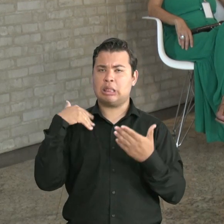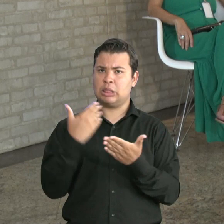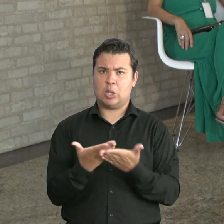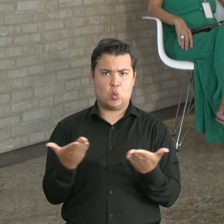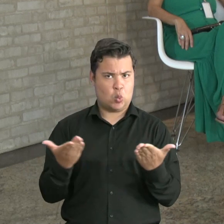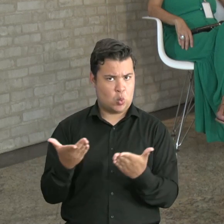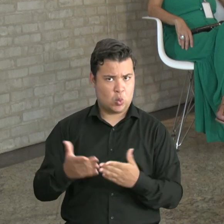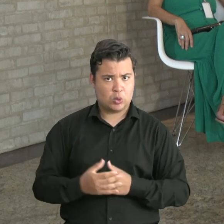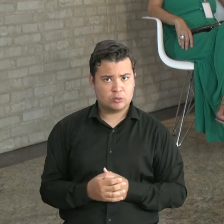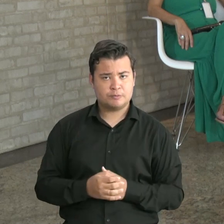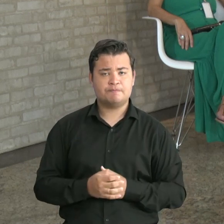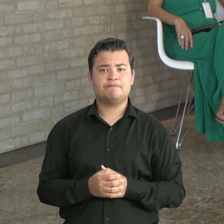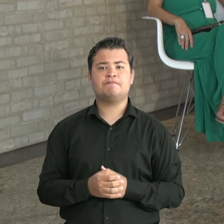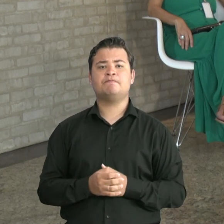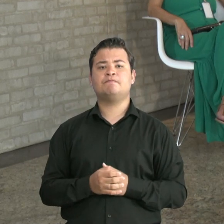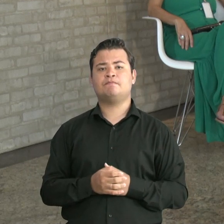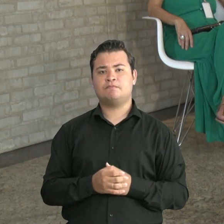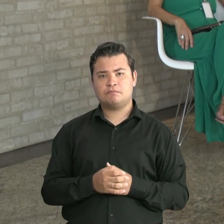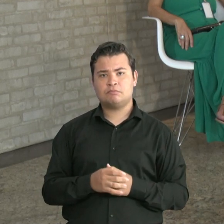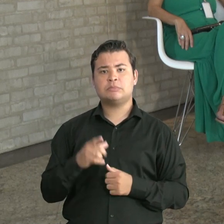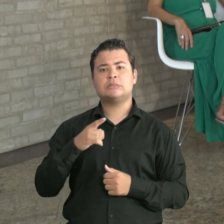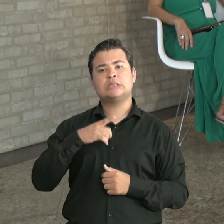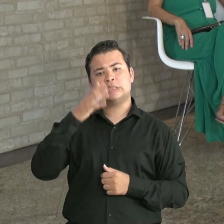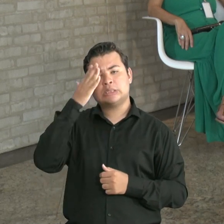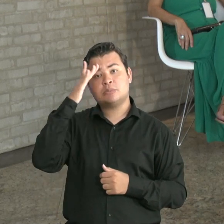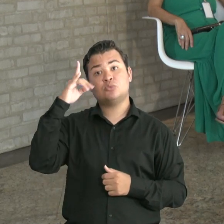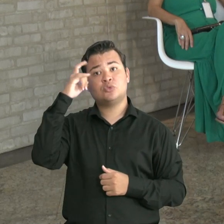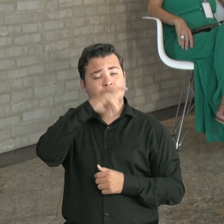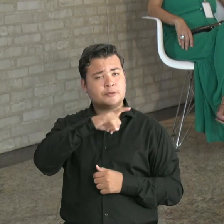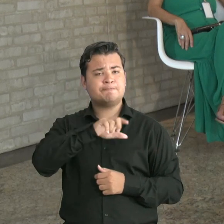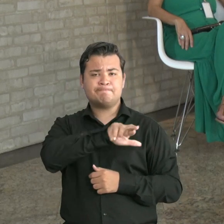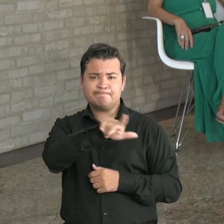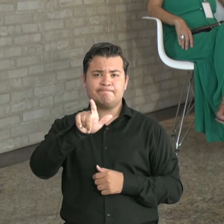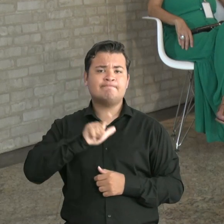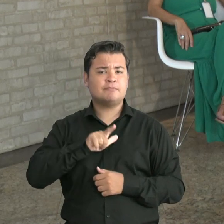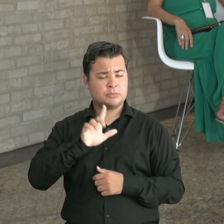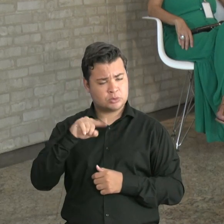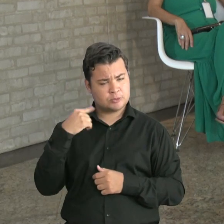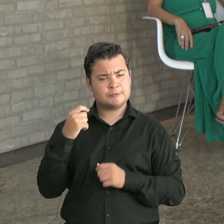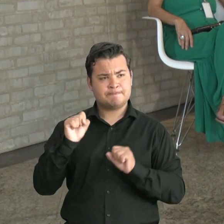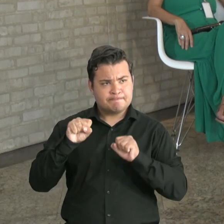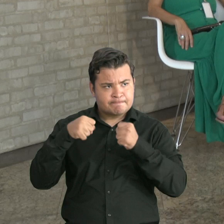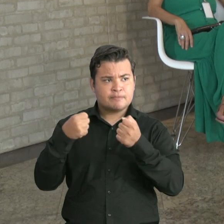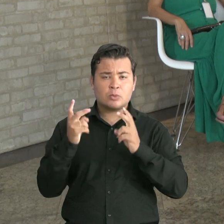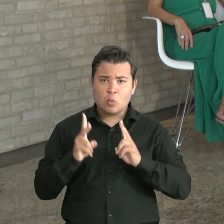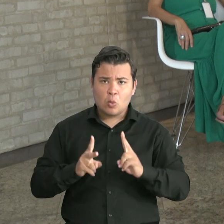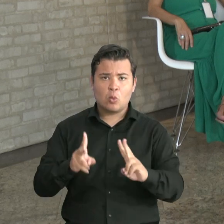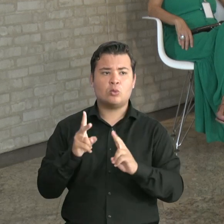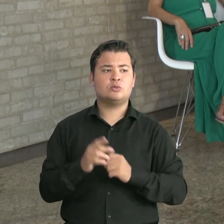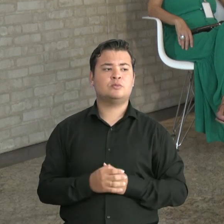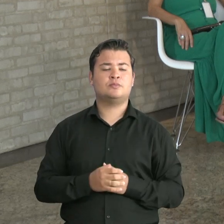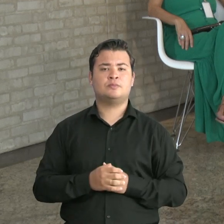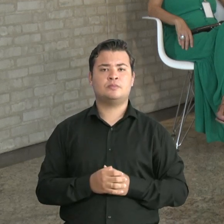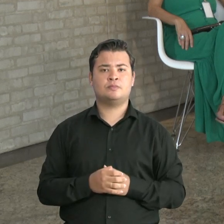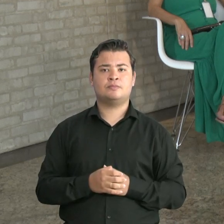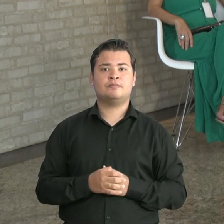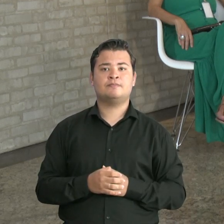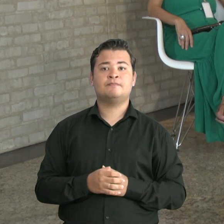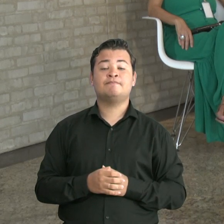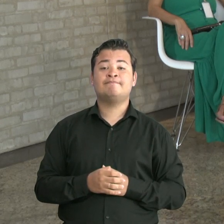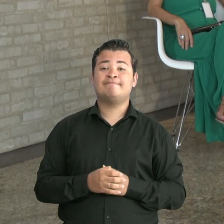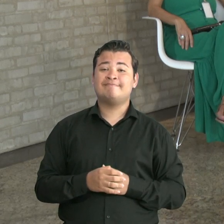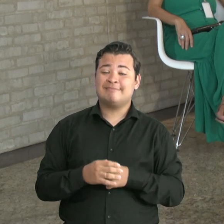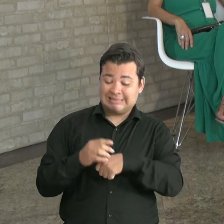gente tem feito a despeito de todas as dificuldades, mas há muito que fazer ainda. Bom, nosso tempo